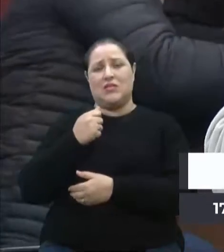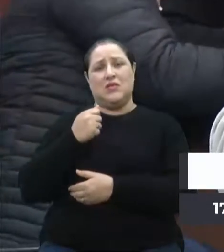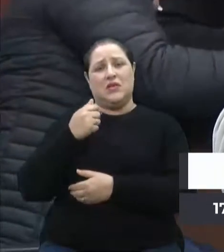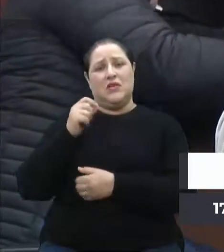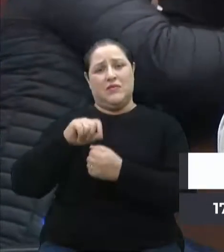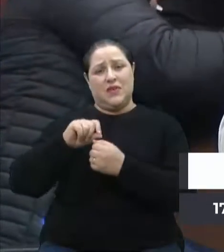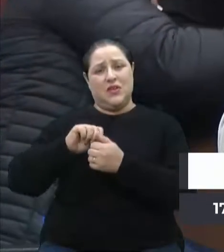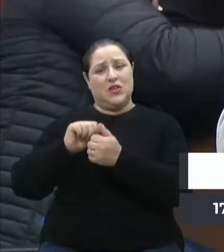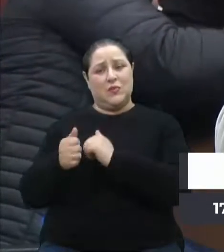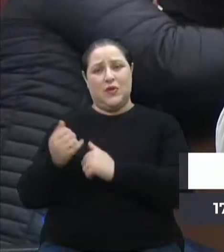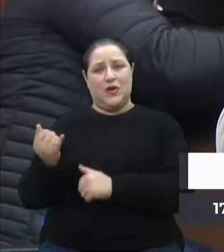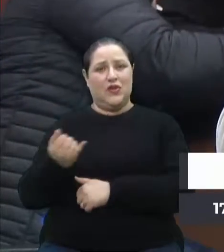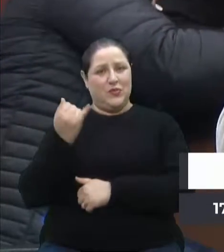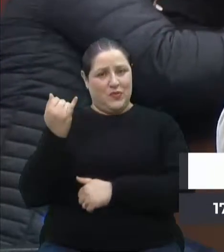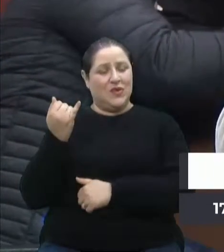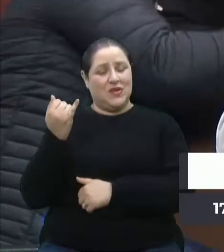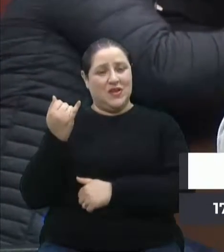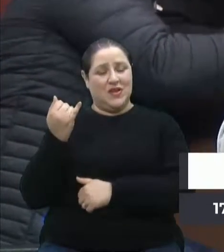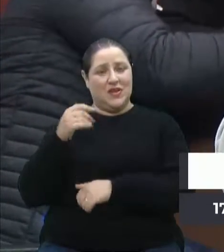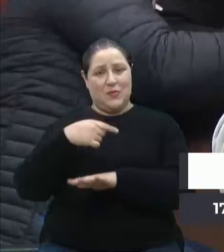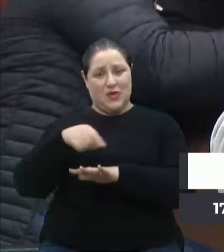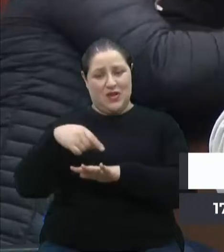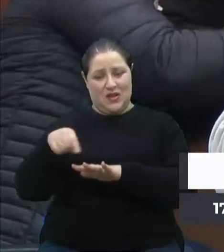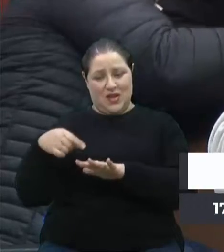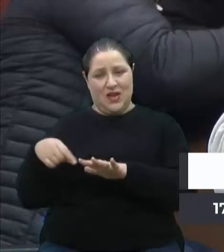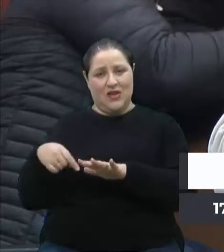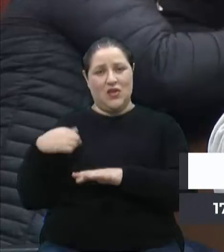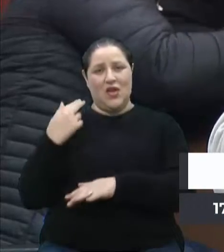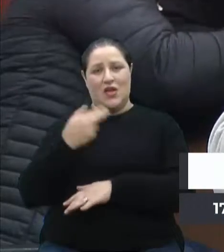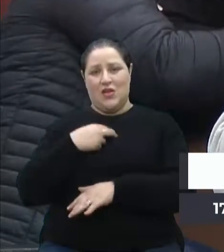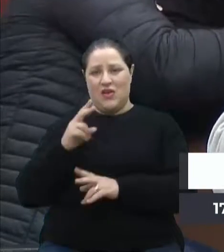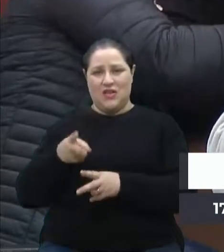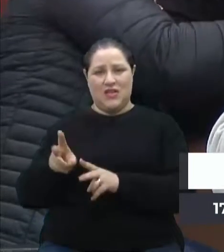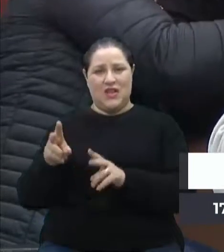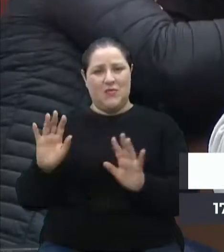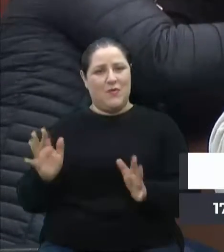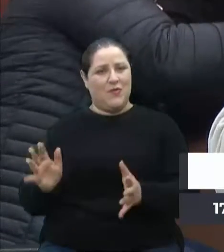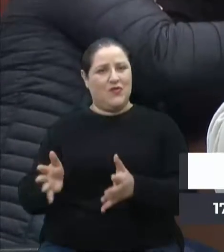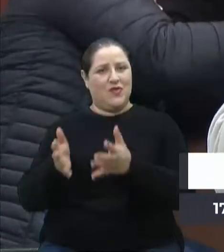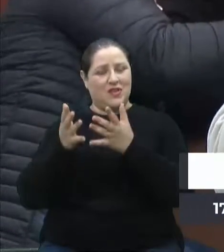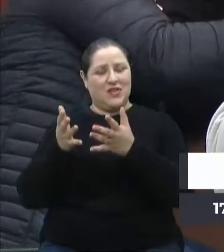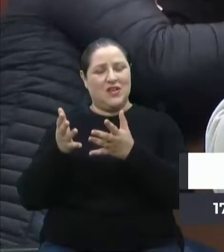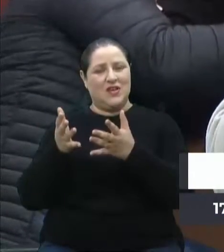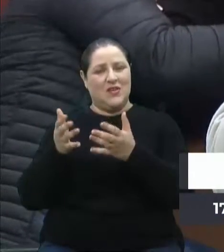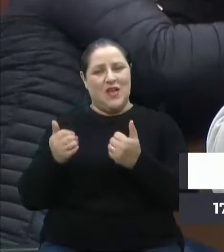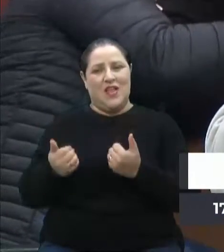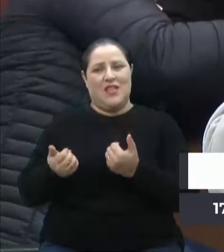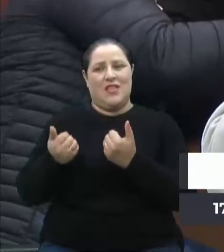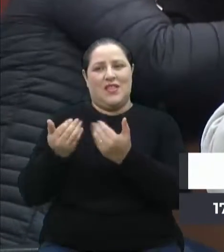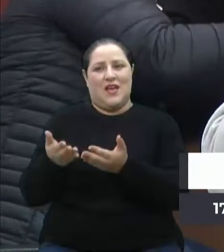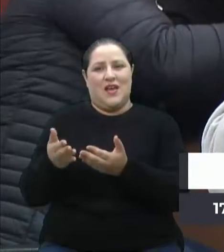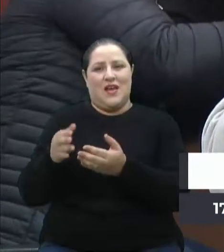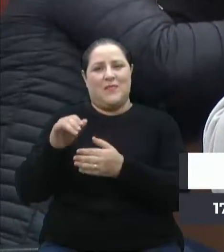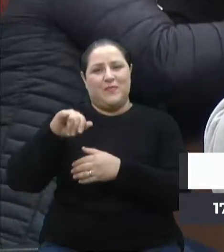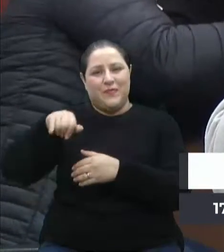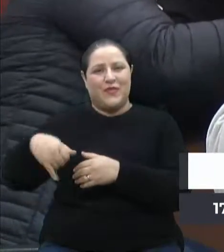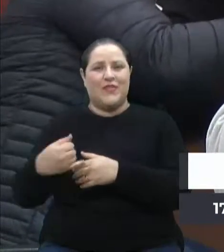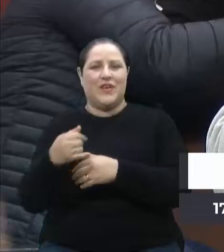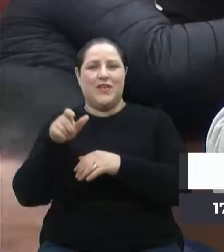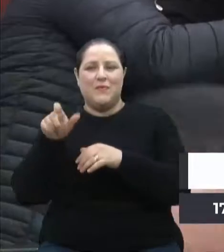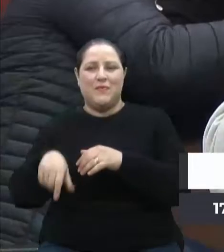como motivador a gente propicia que as pessoas